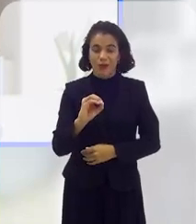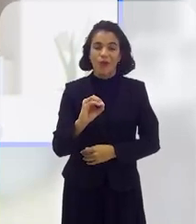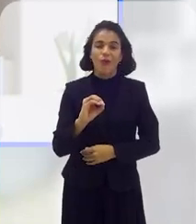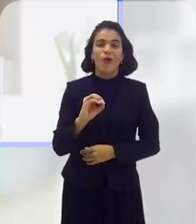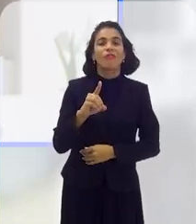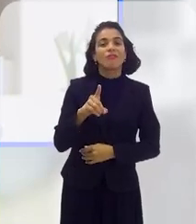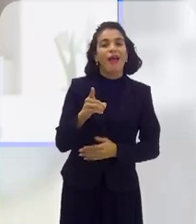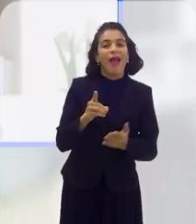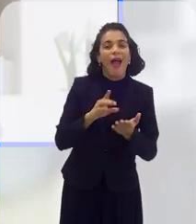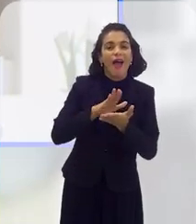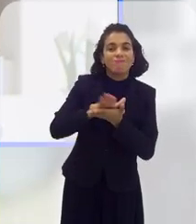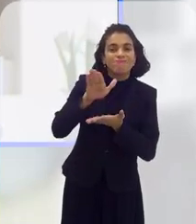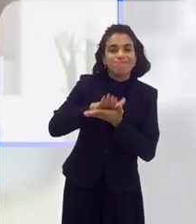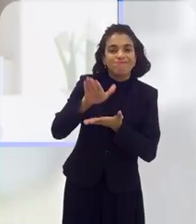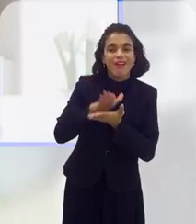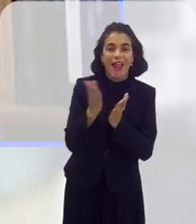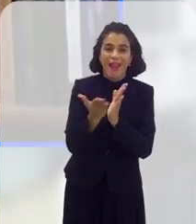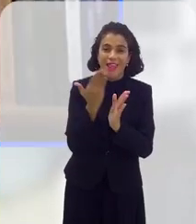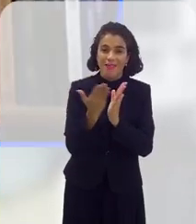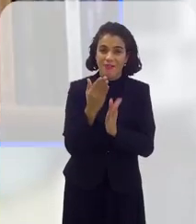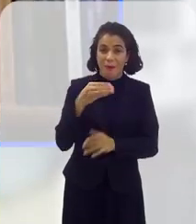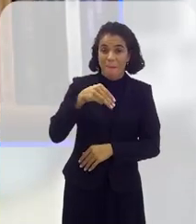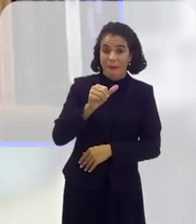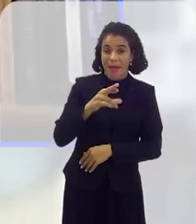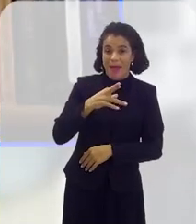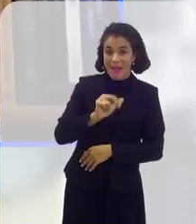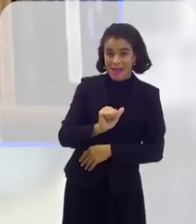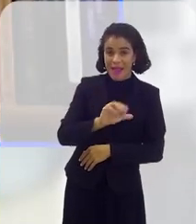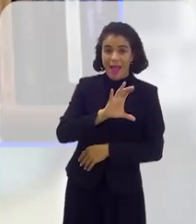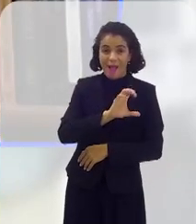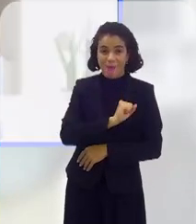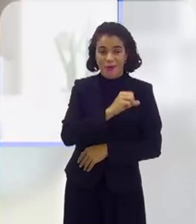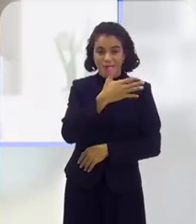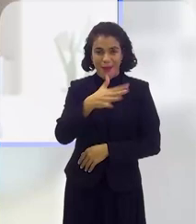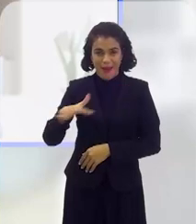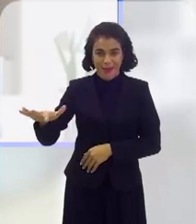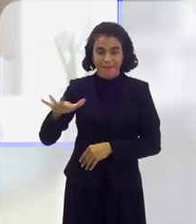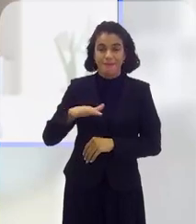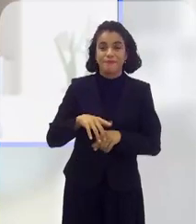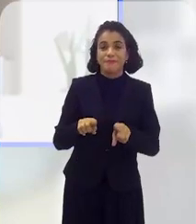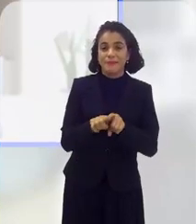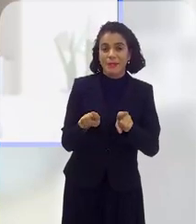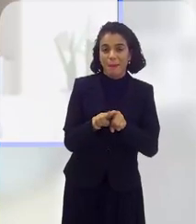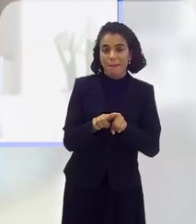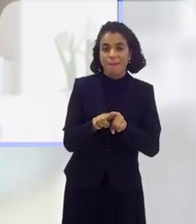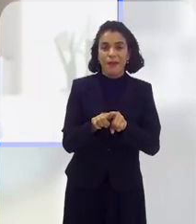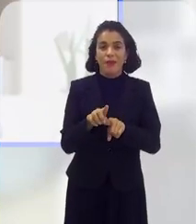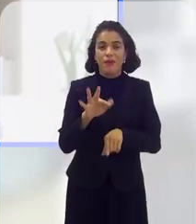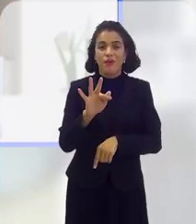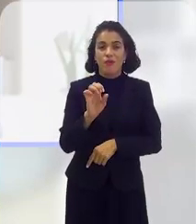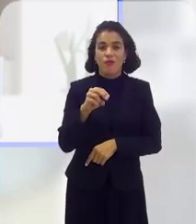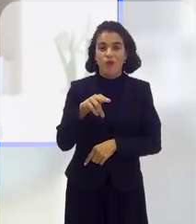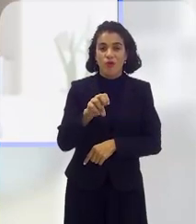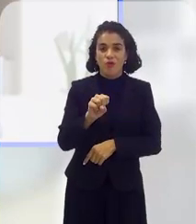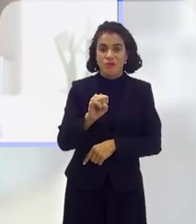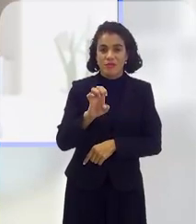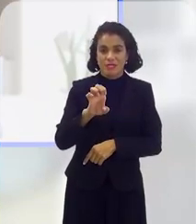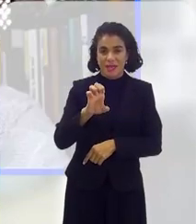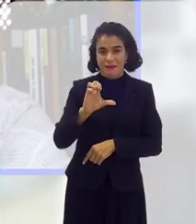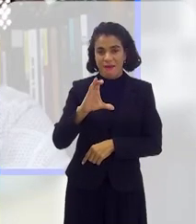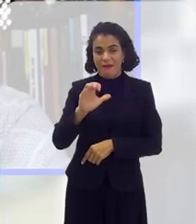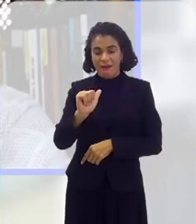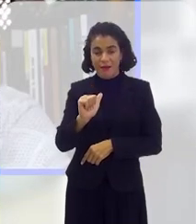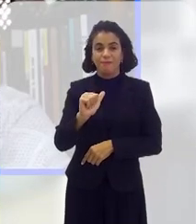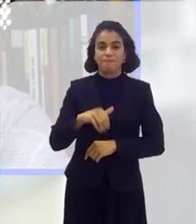livro Amores, Marias e Marés, e Ricardo Fonseca, autor do romance policial Os Crimes de Nova